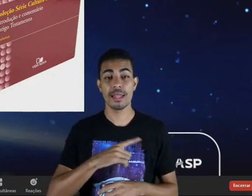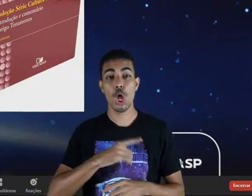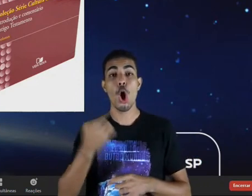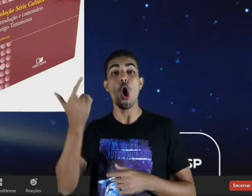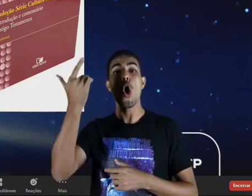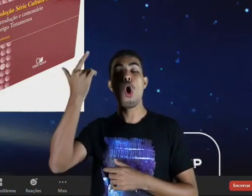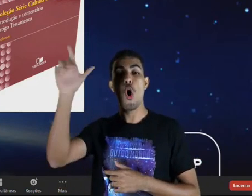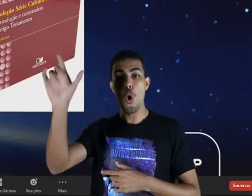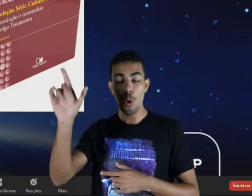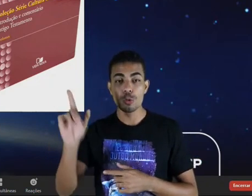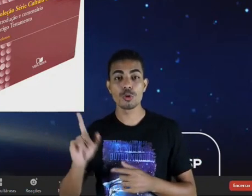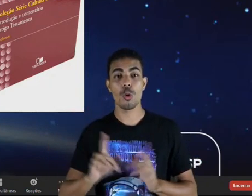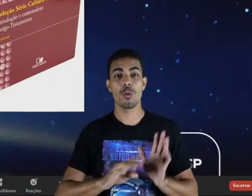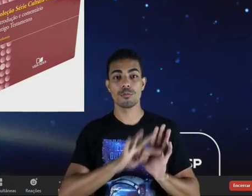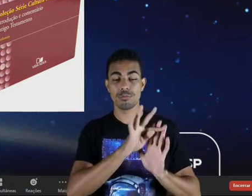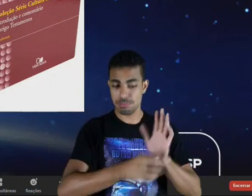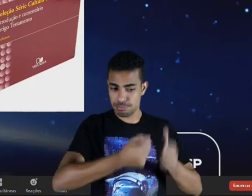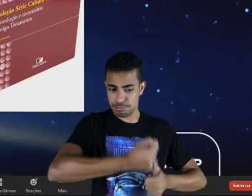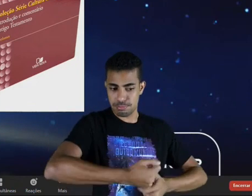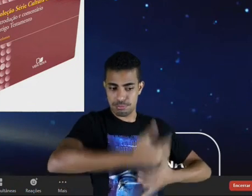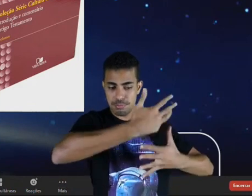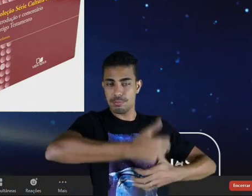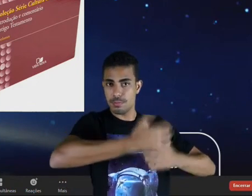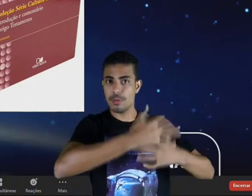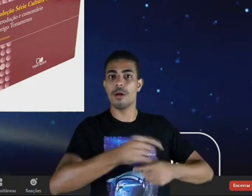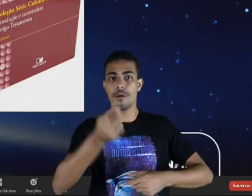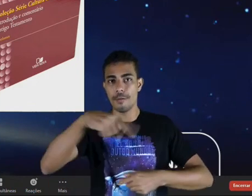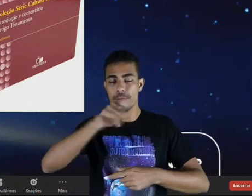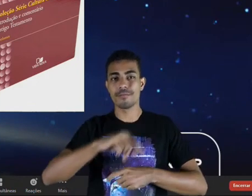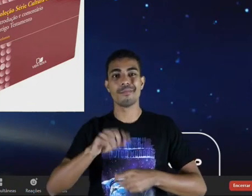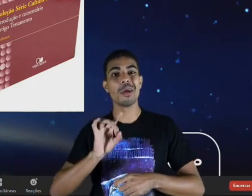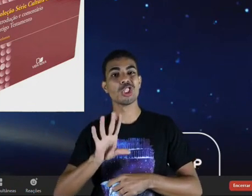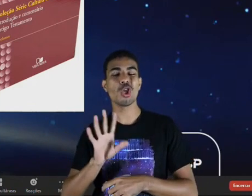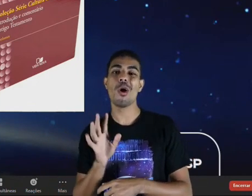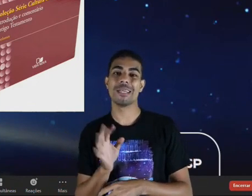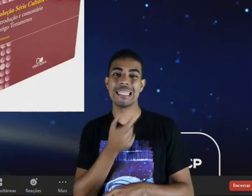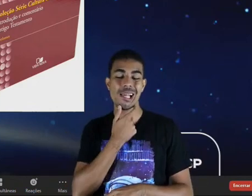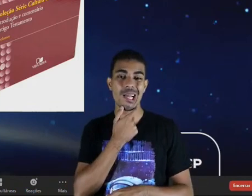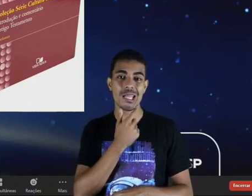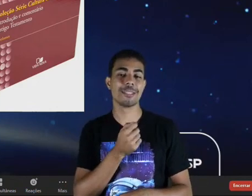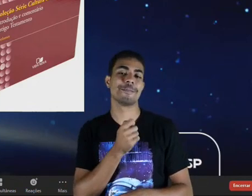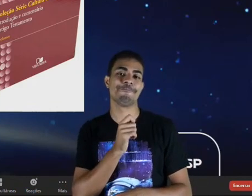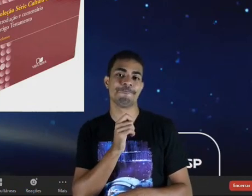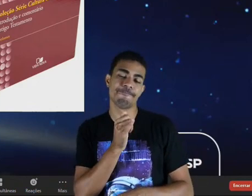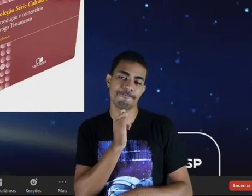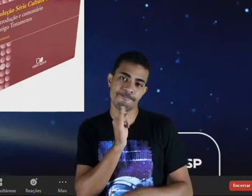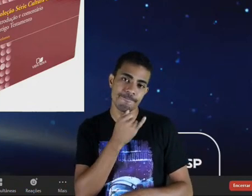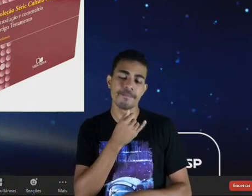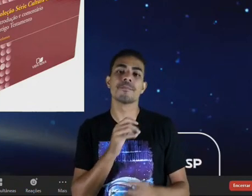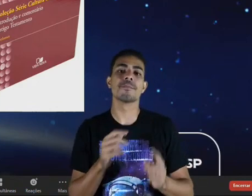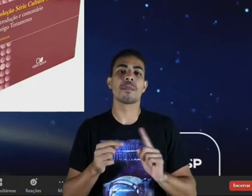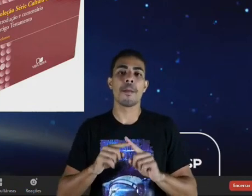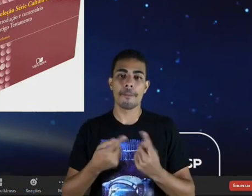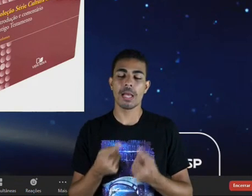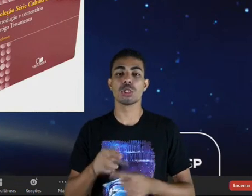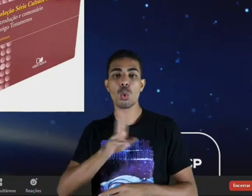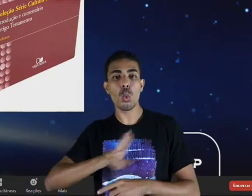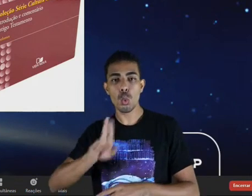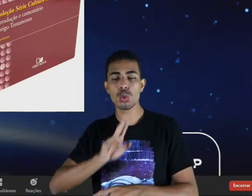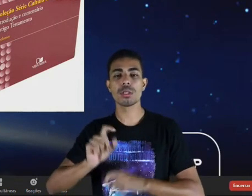comentário internacional adventista que está sendo produzido agora, mas ele só está em inglês, então, por enquanto, eu sugiro vocês que